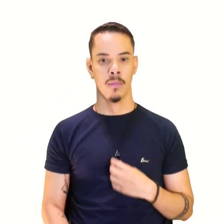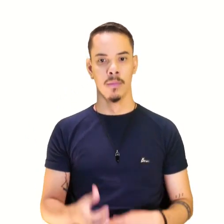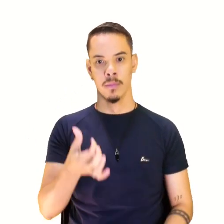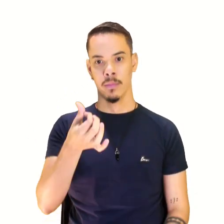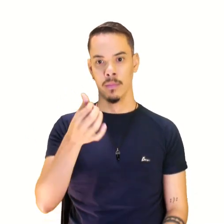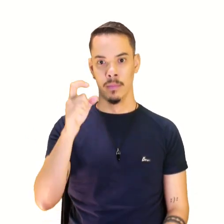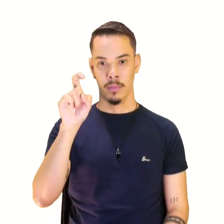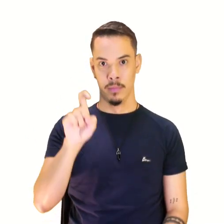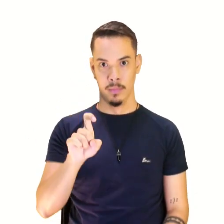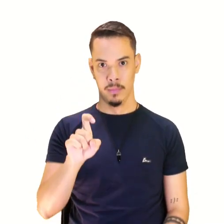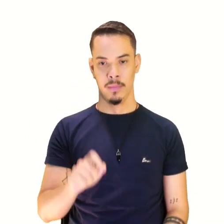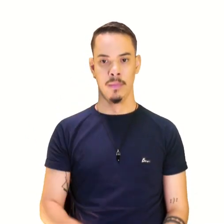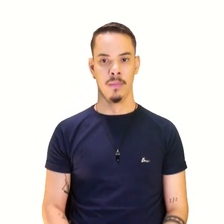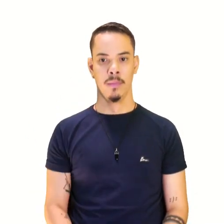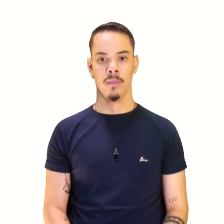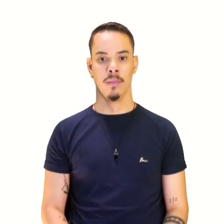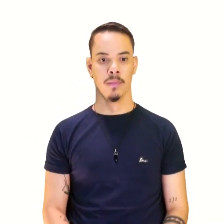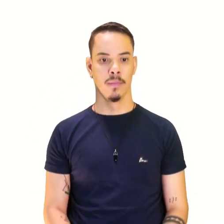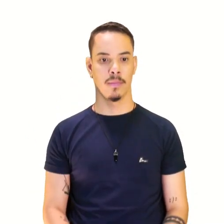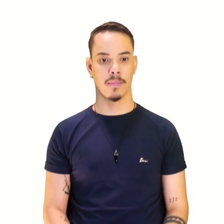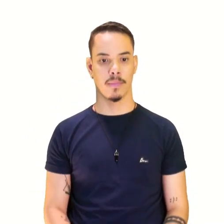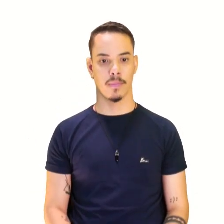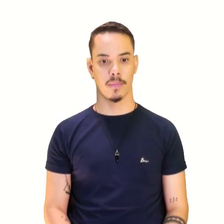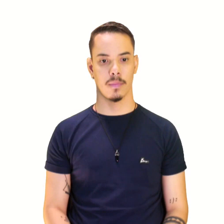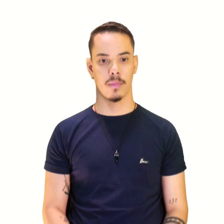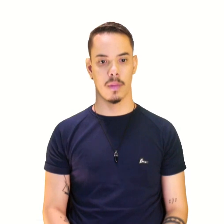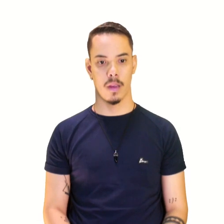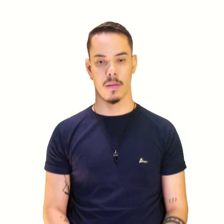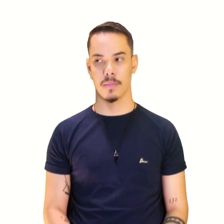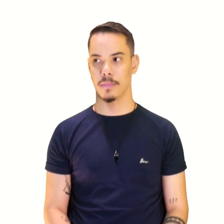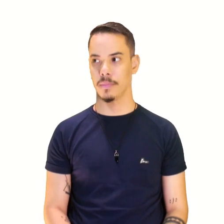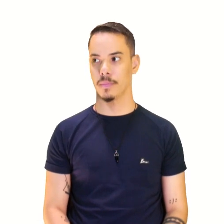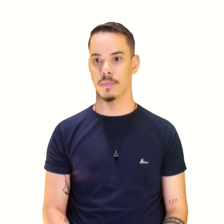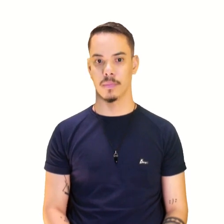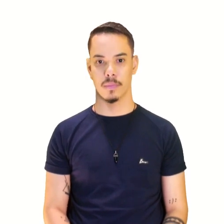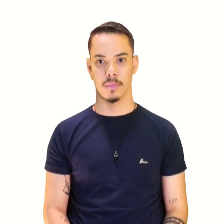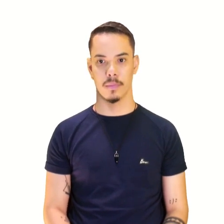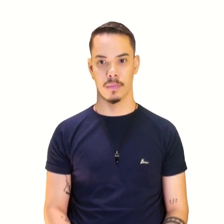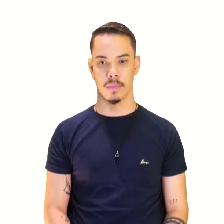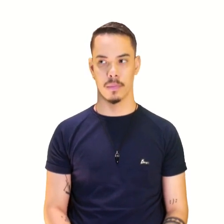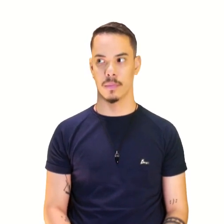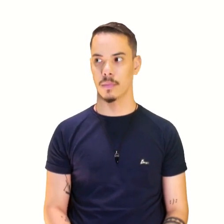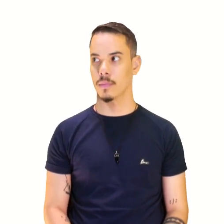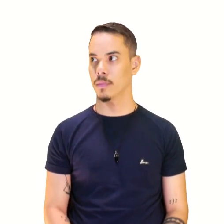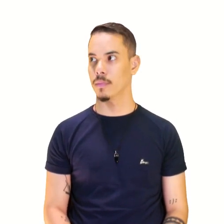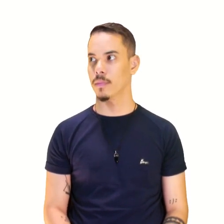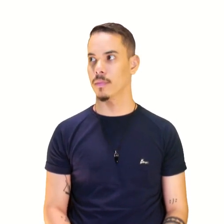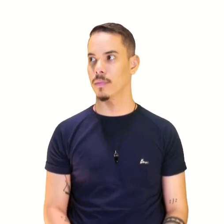6x. Aqui em cima, 6x. 74 vezes 27?